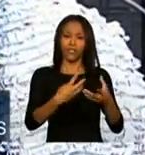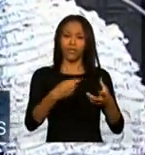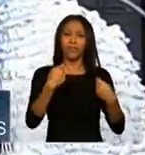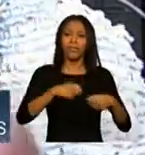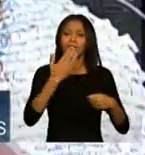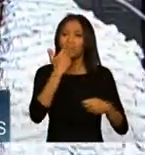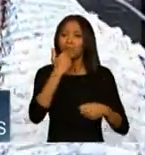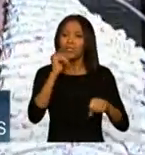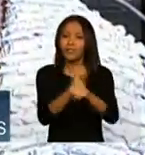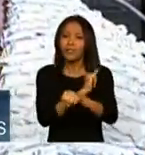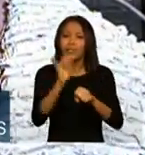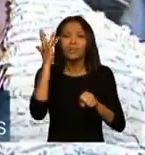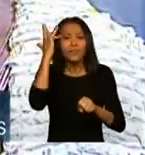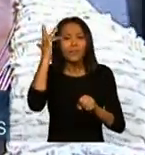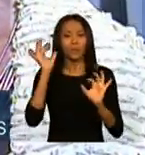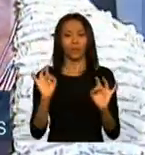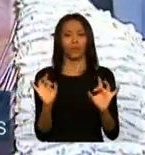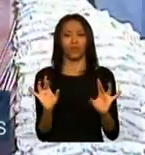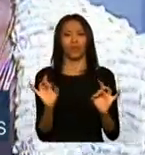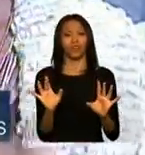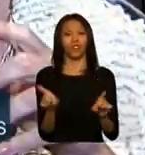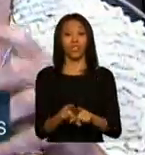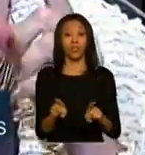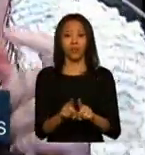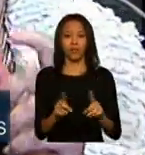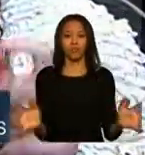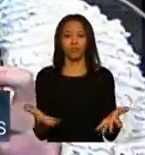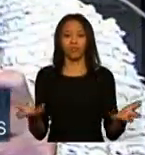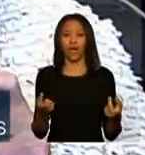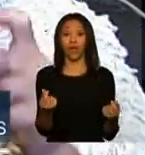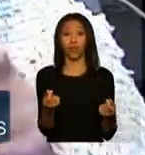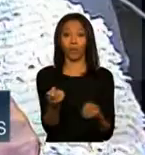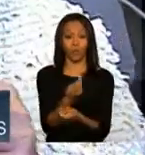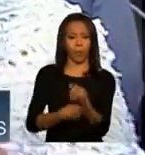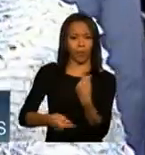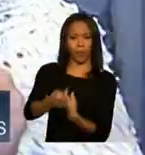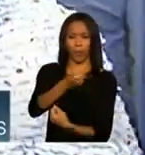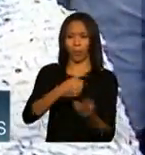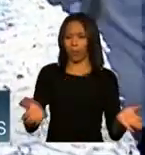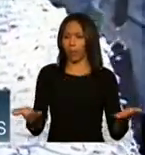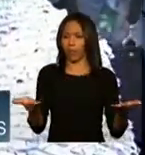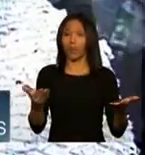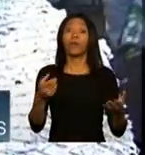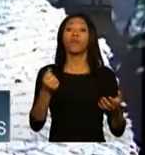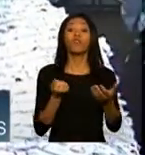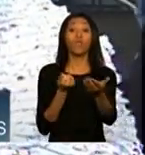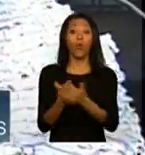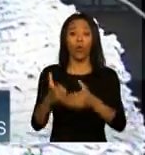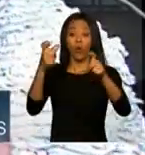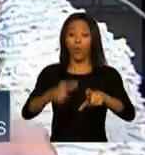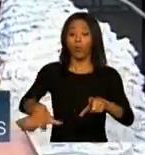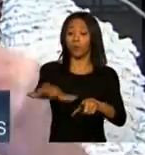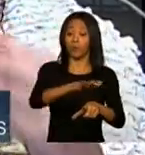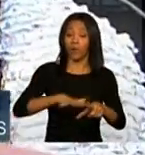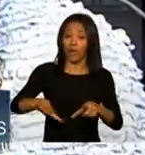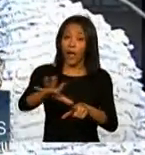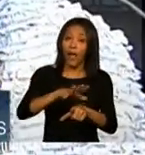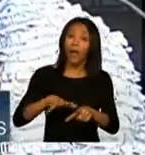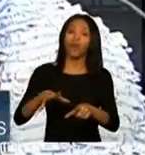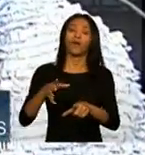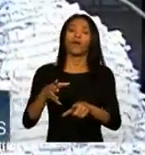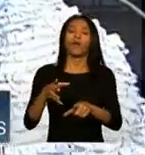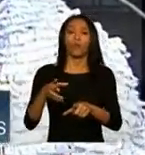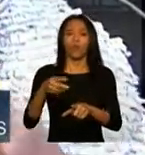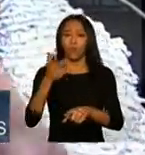várias coisas, inclusive dinamizando a economia. Você vê, quando você compra na própria região, o produto não